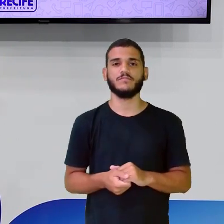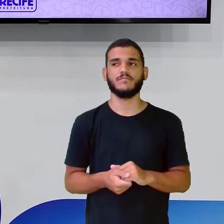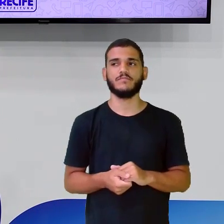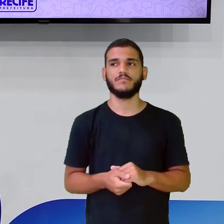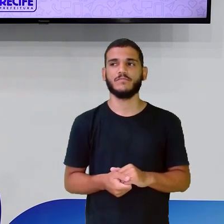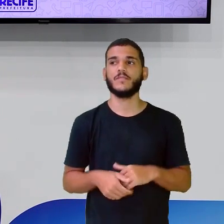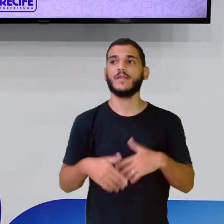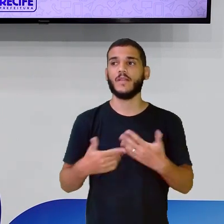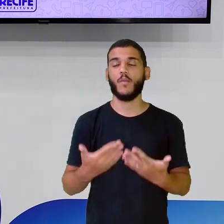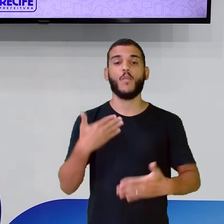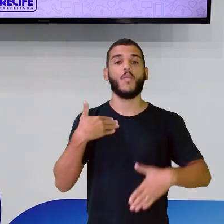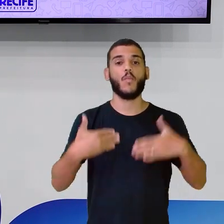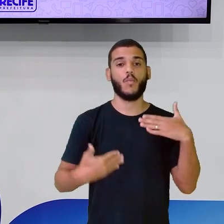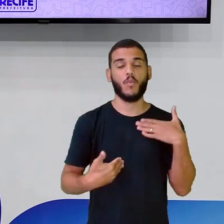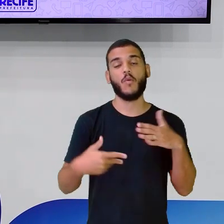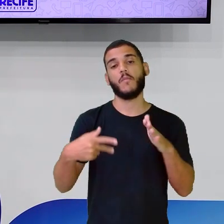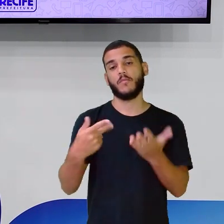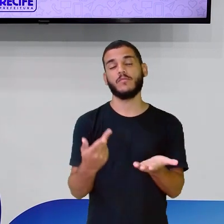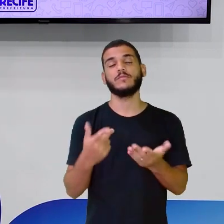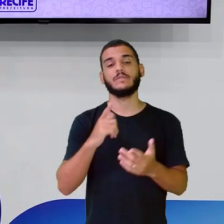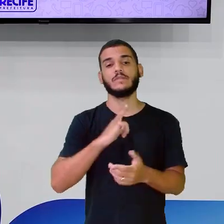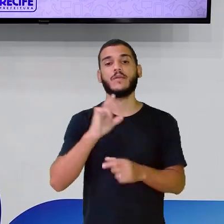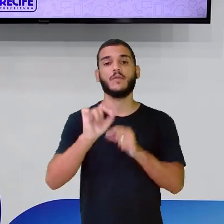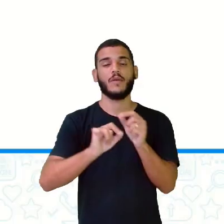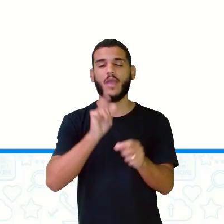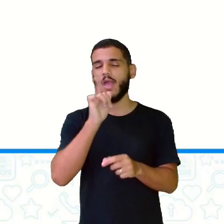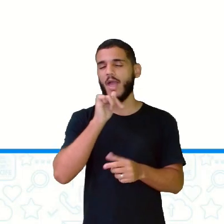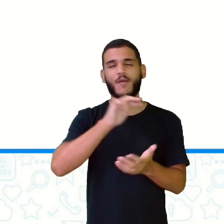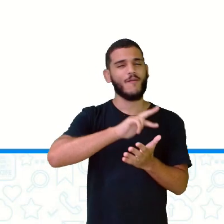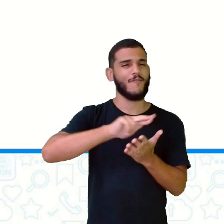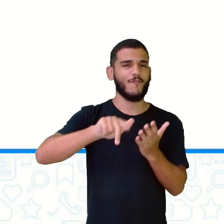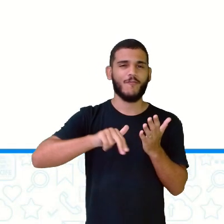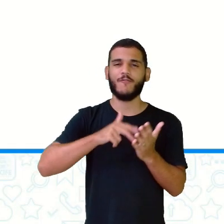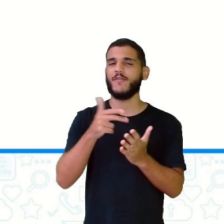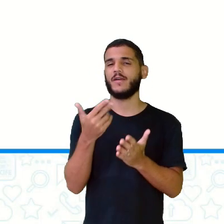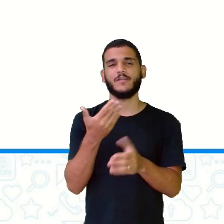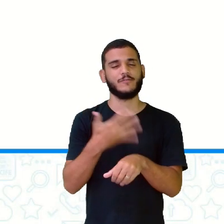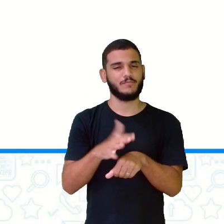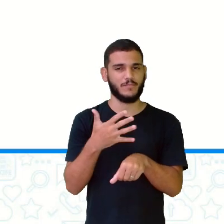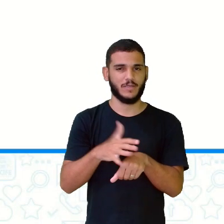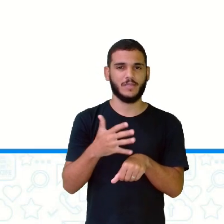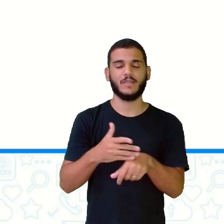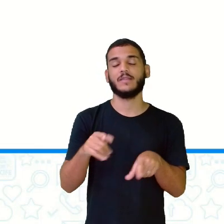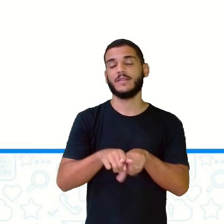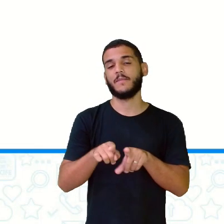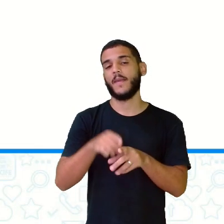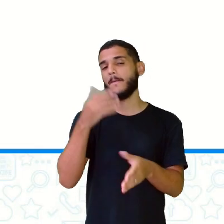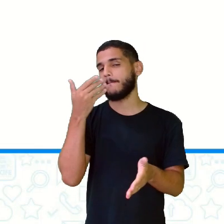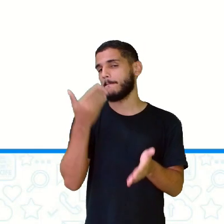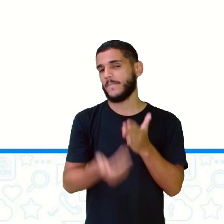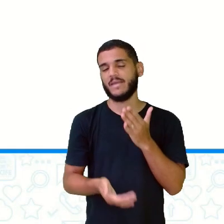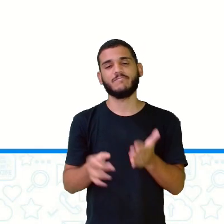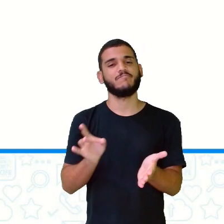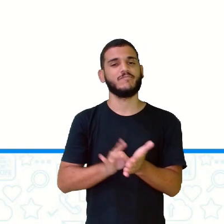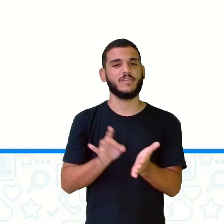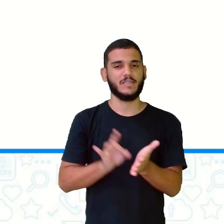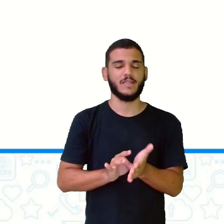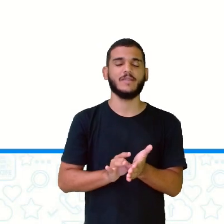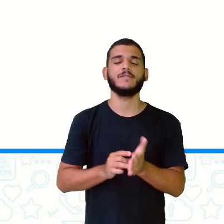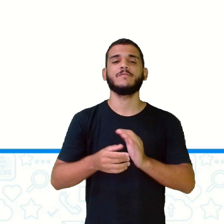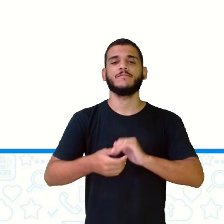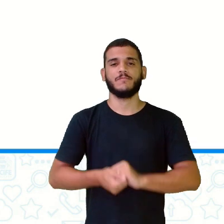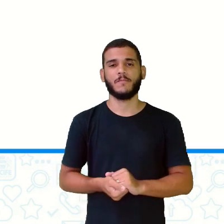aqui. O corpo humano utiliza a água para as mais diversas atividades e também perde uma grande quantidade de